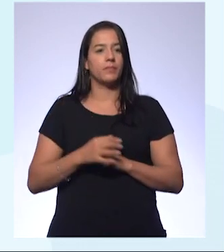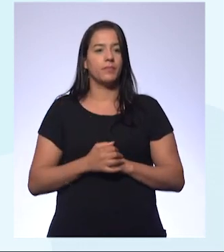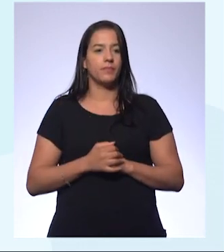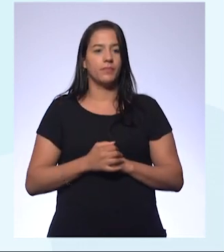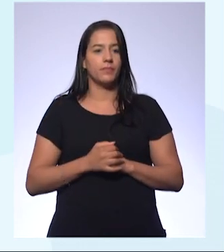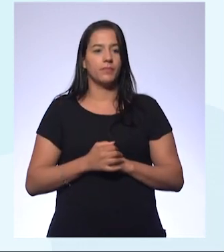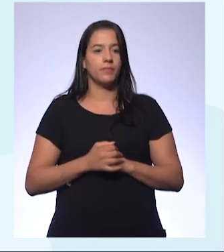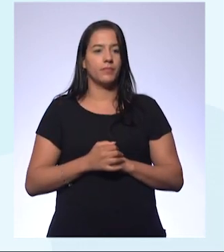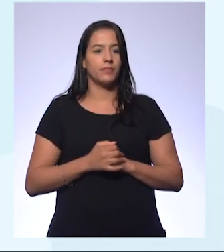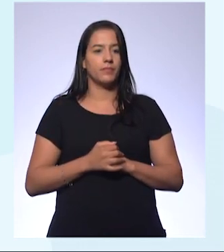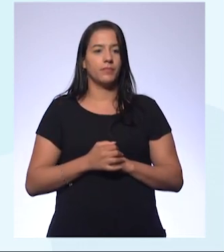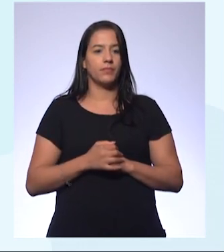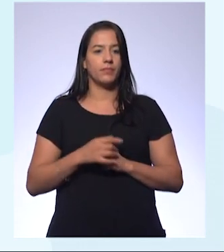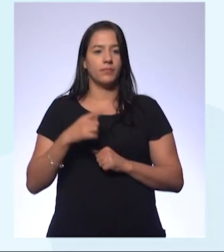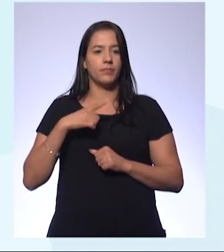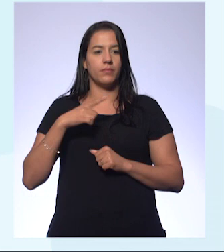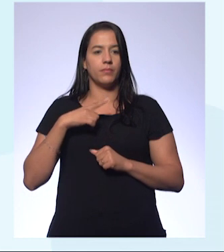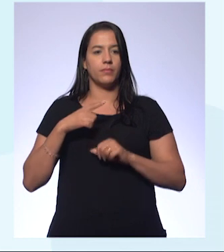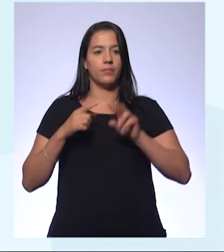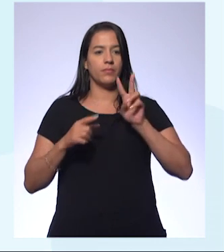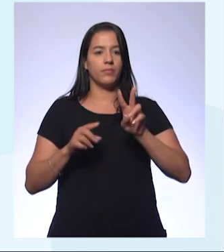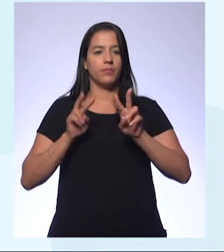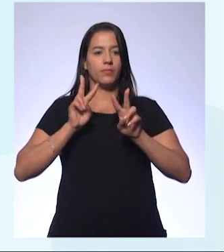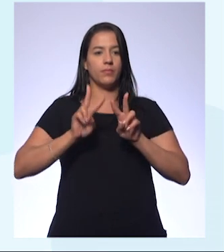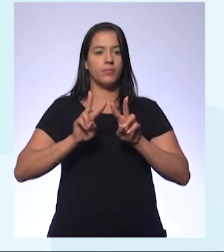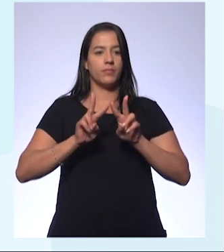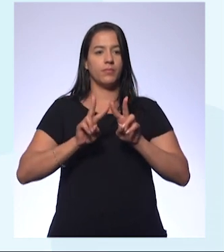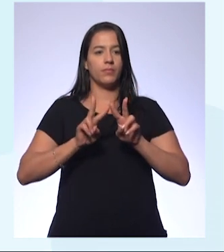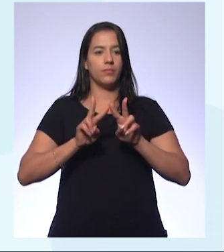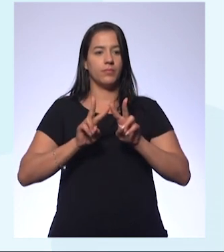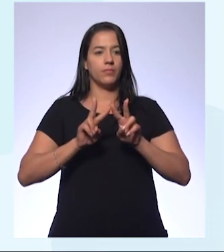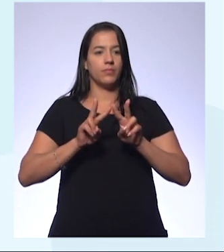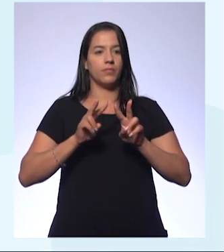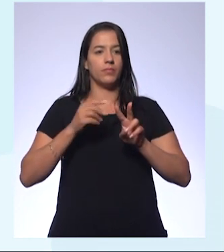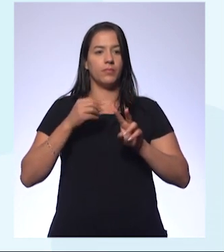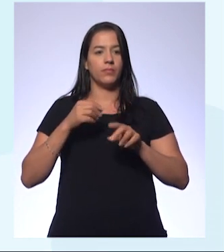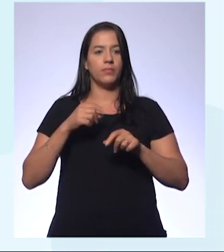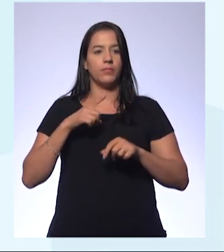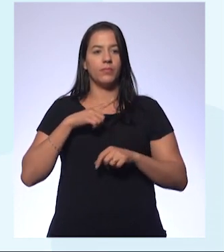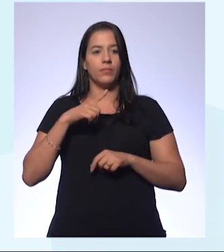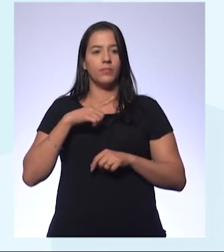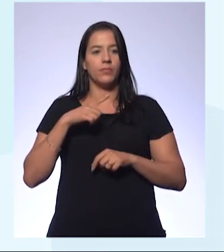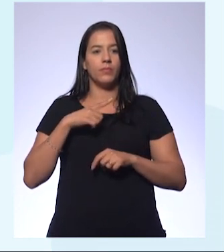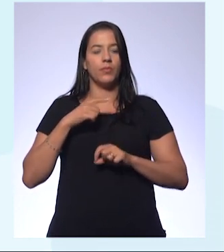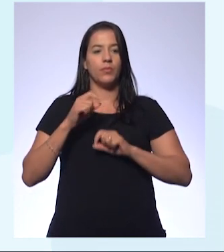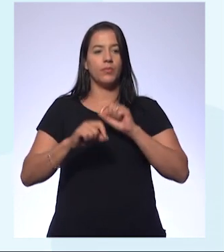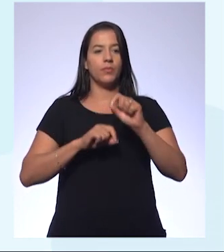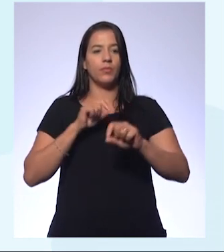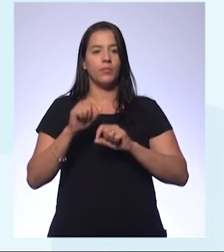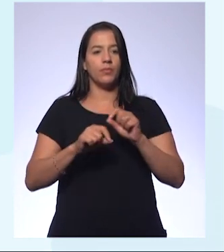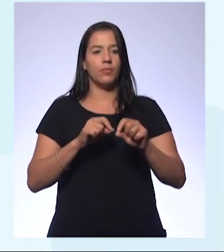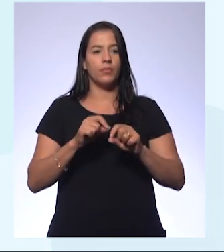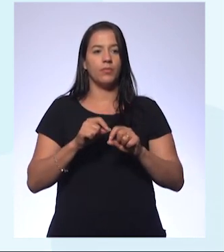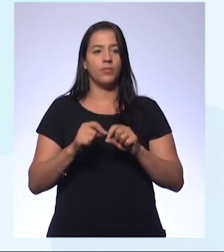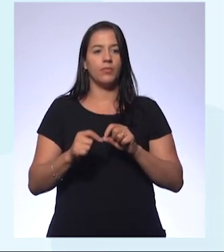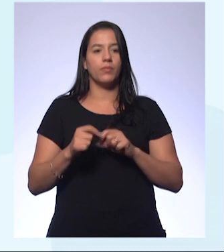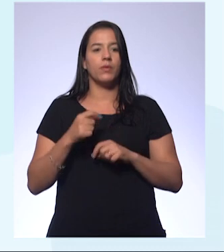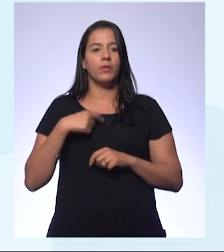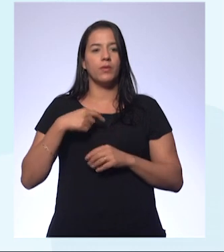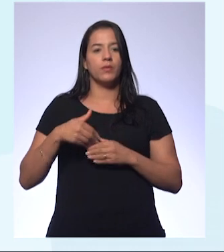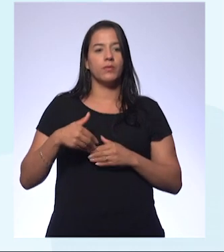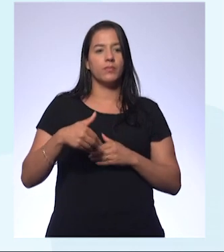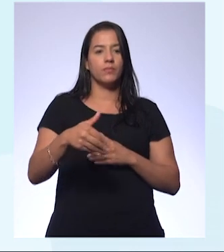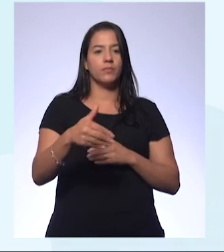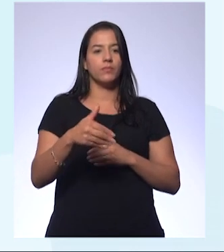Em contrapartida, um indivíduo só vai ter a cor verde, tá? Então, se a gente olhar